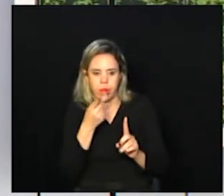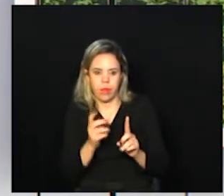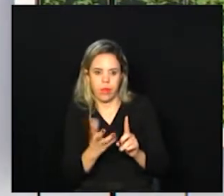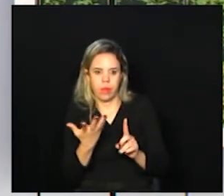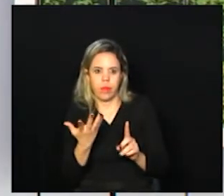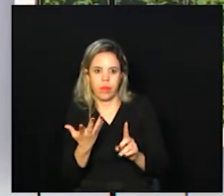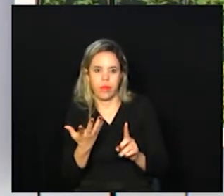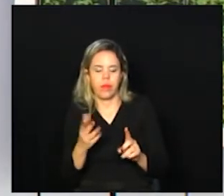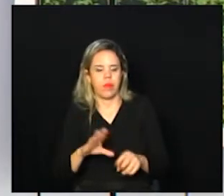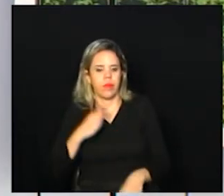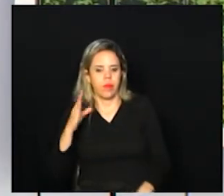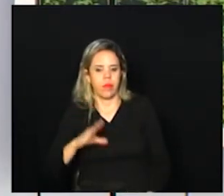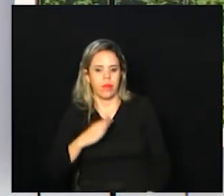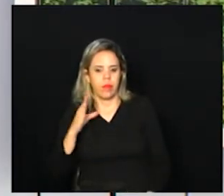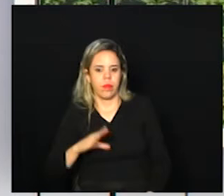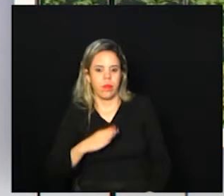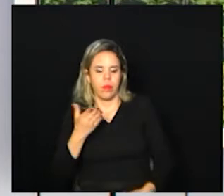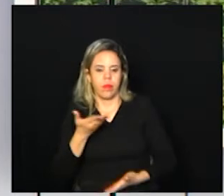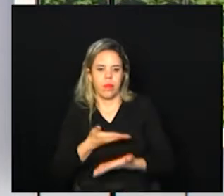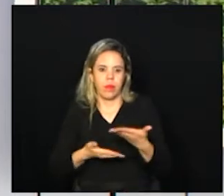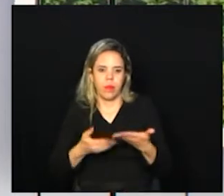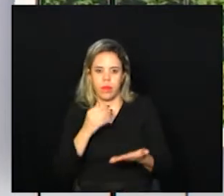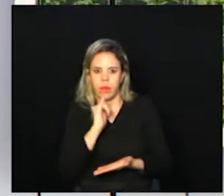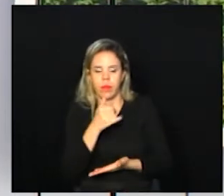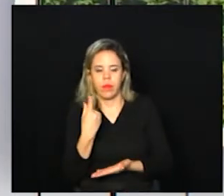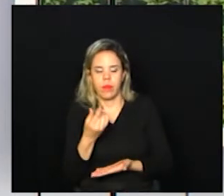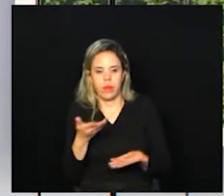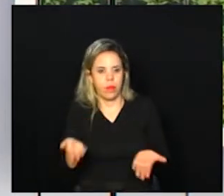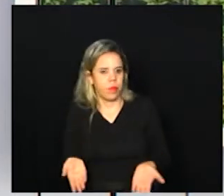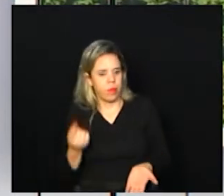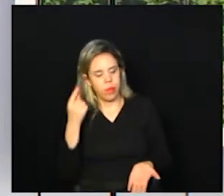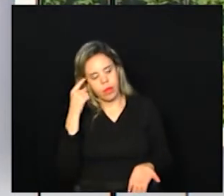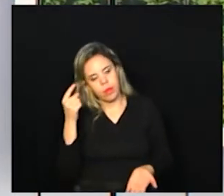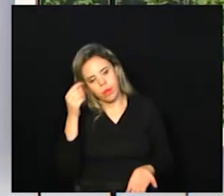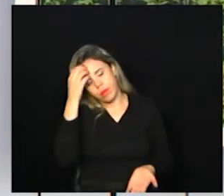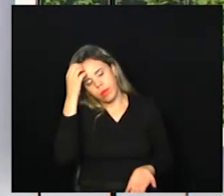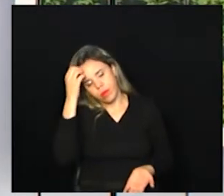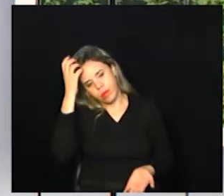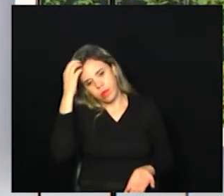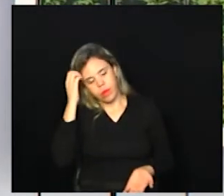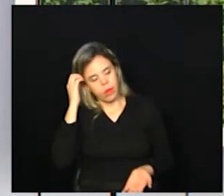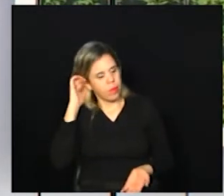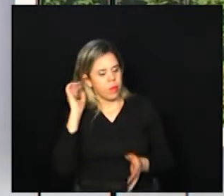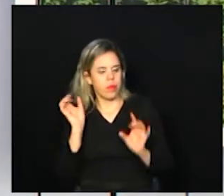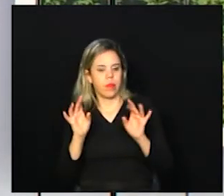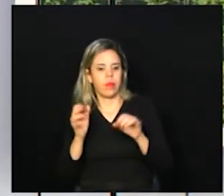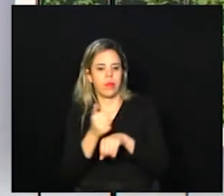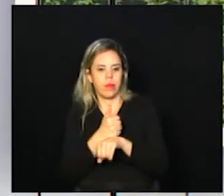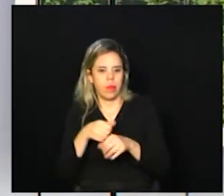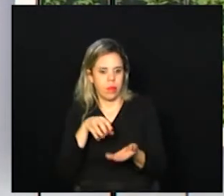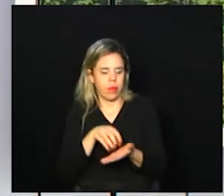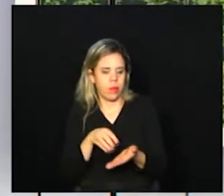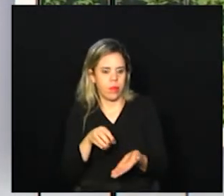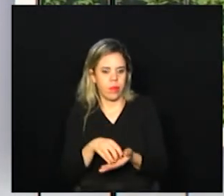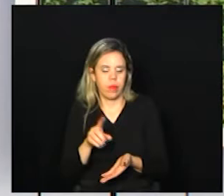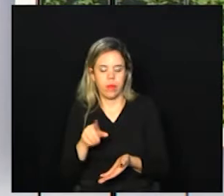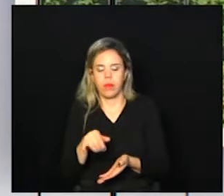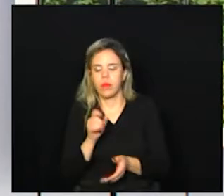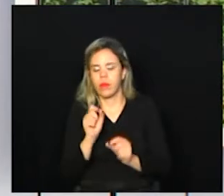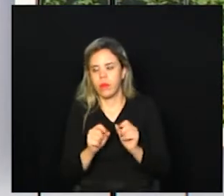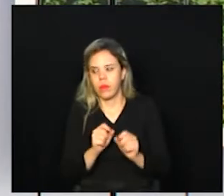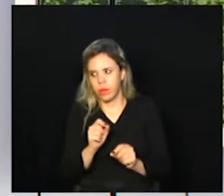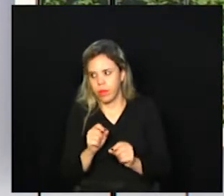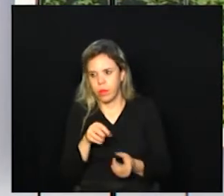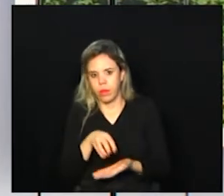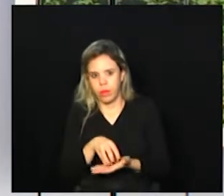forma muito corajosa, compartilhou com a gente. Então, assim, a ideia da vara especializada é um